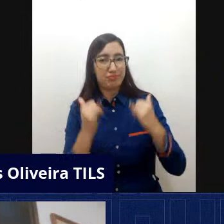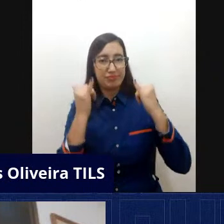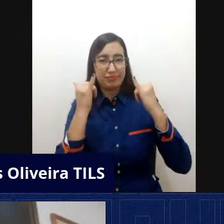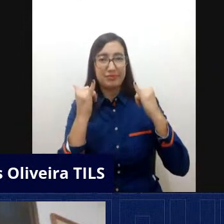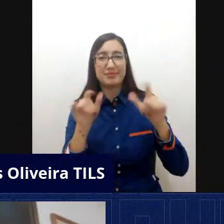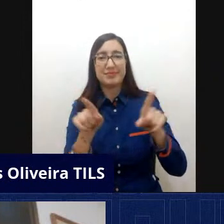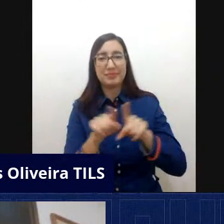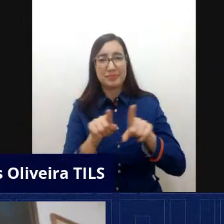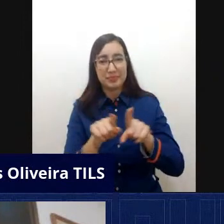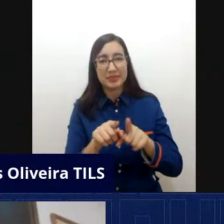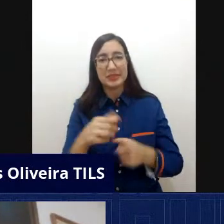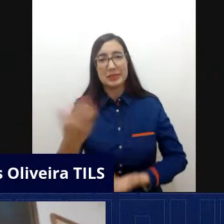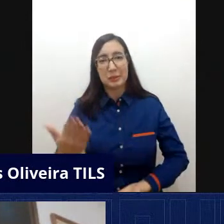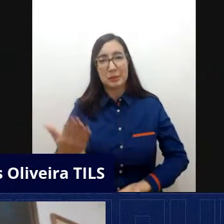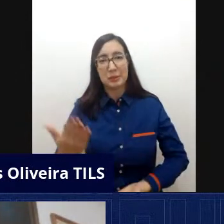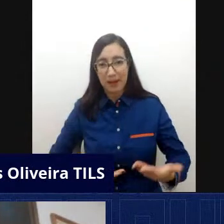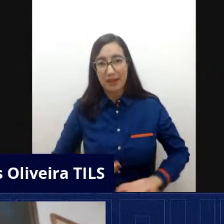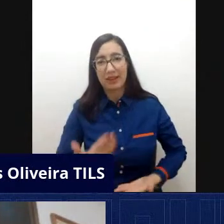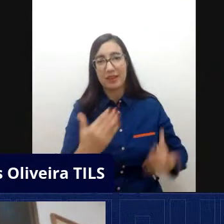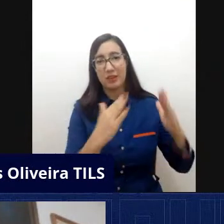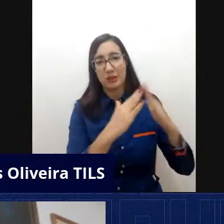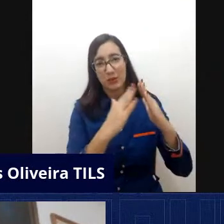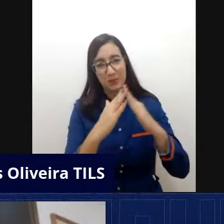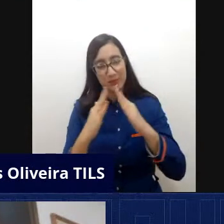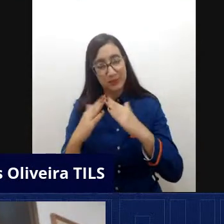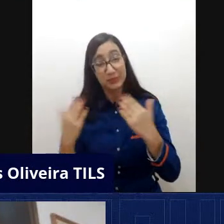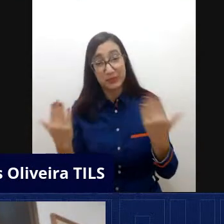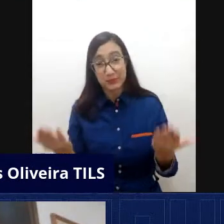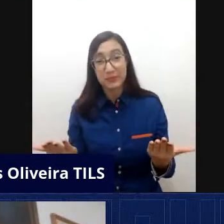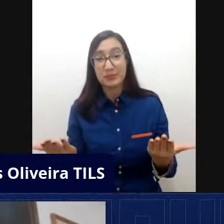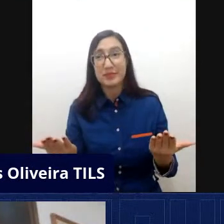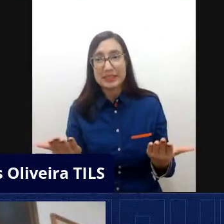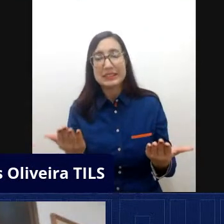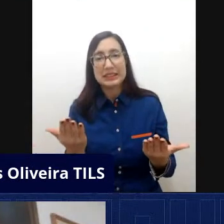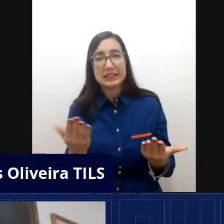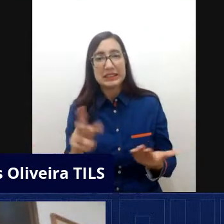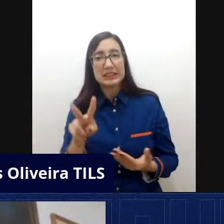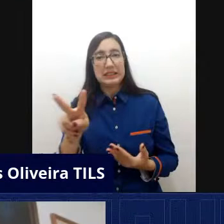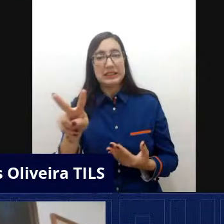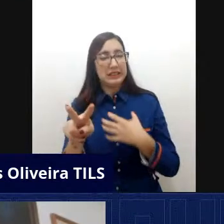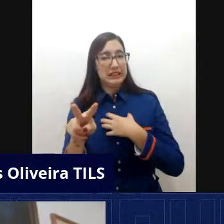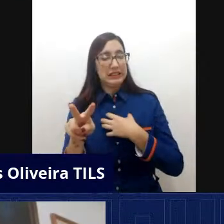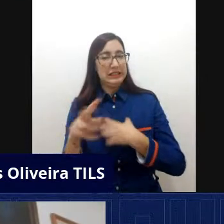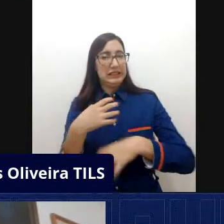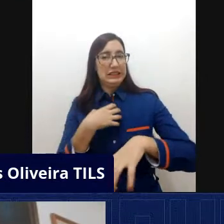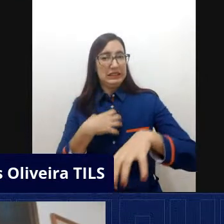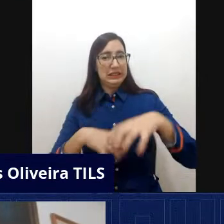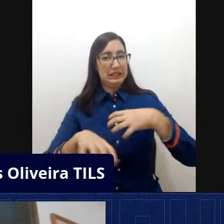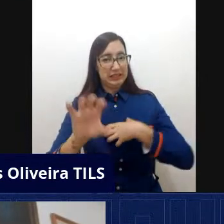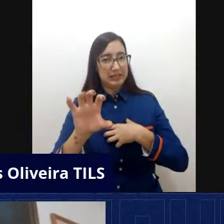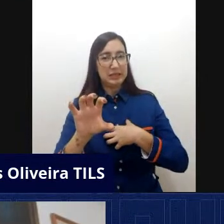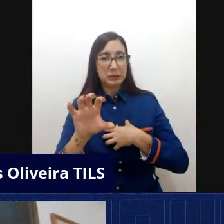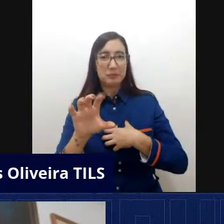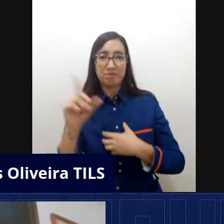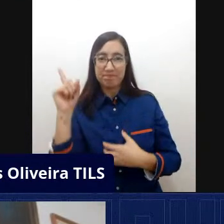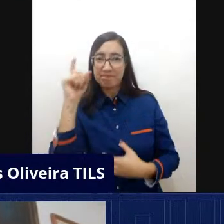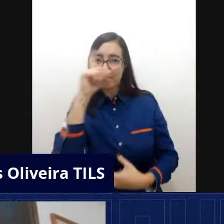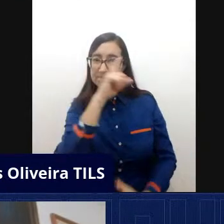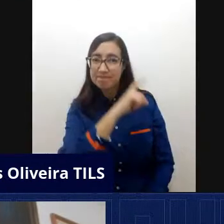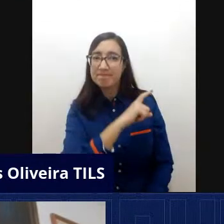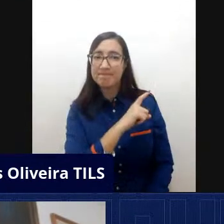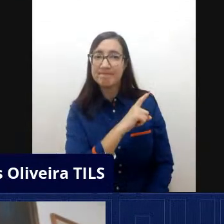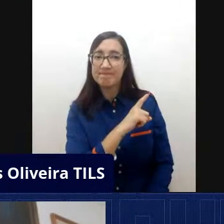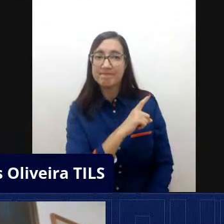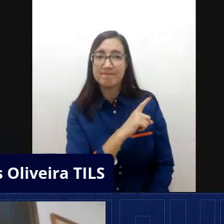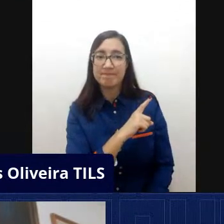ser eu, né, na minha infância. Então você passa por vários trechos ali, né, as próprias empregadas domésticas, né, vivenciando aquilo,